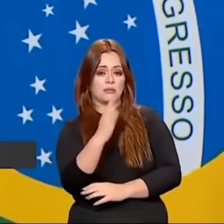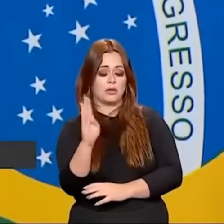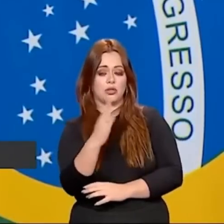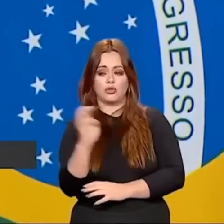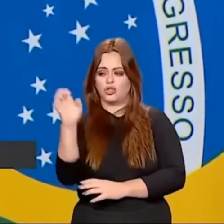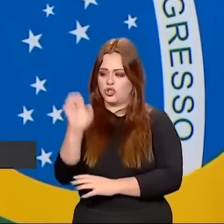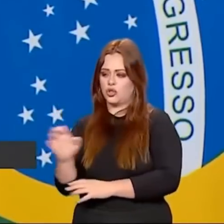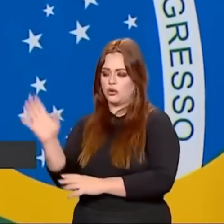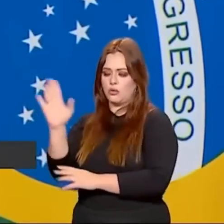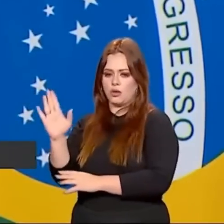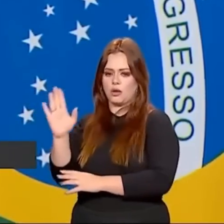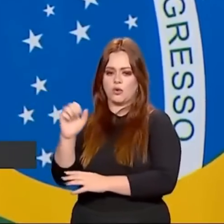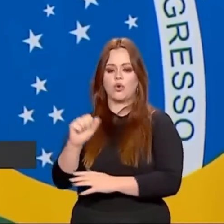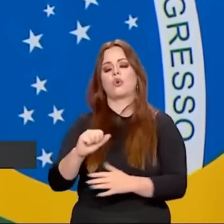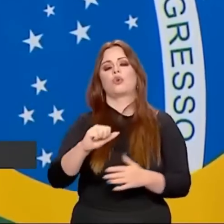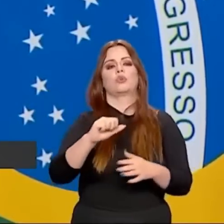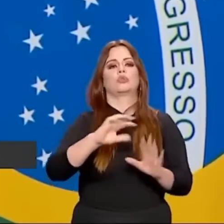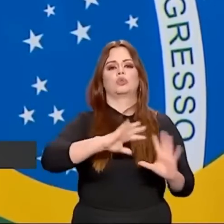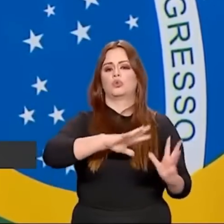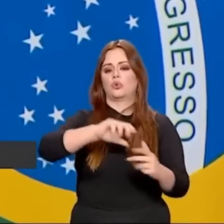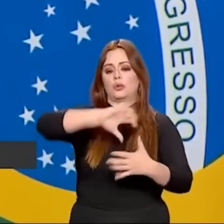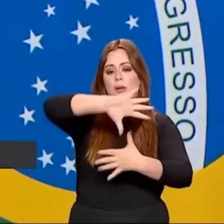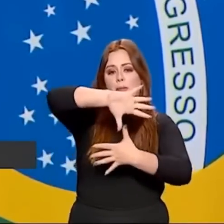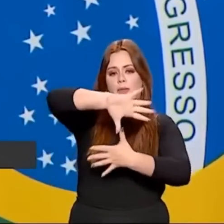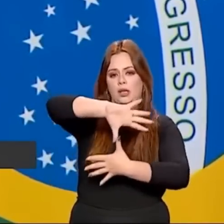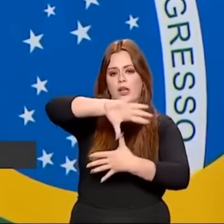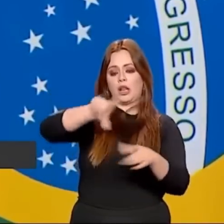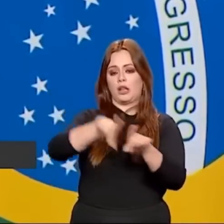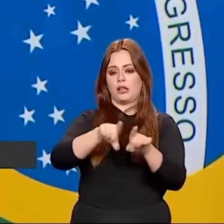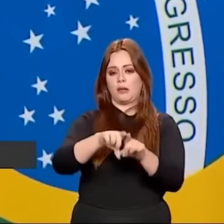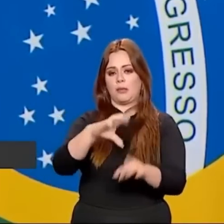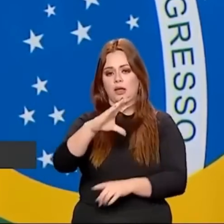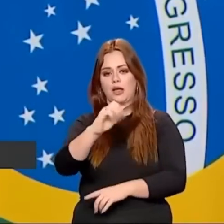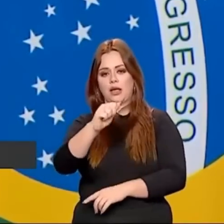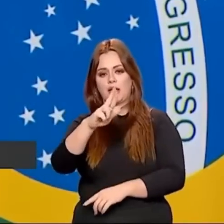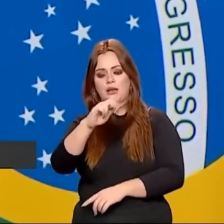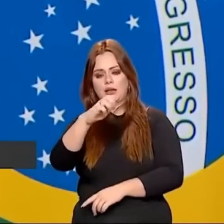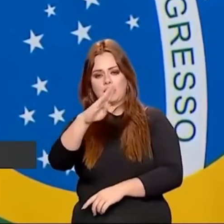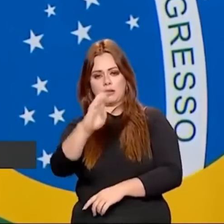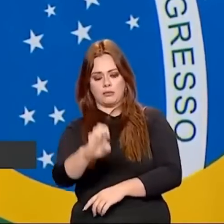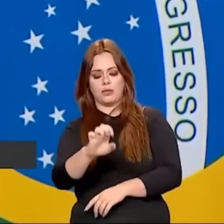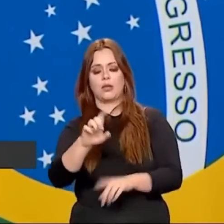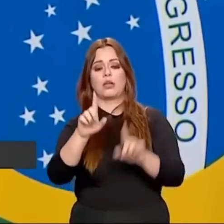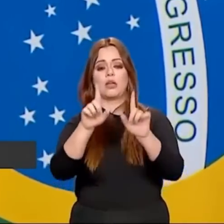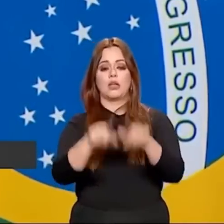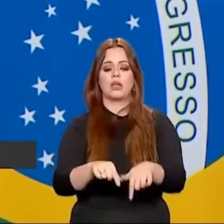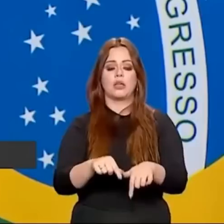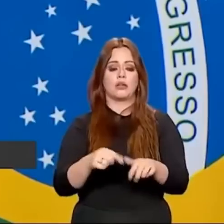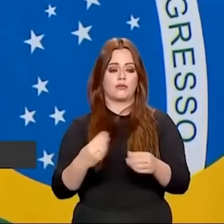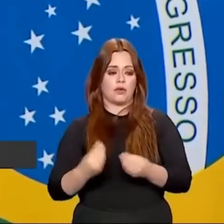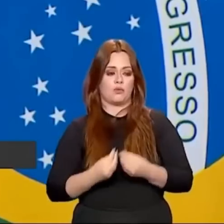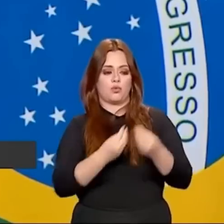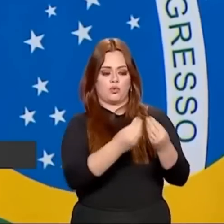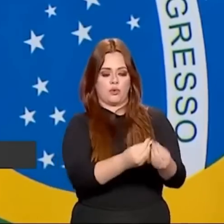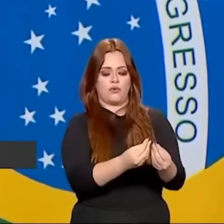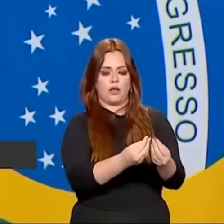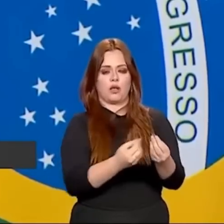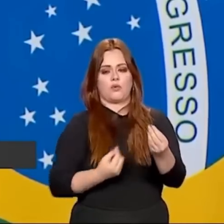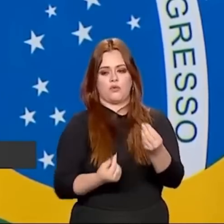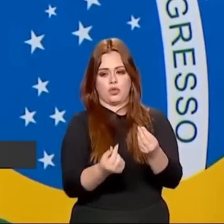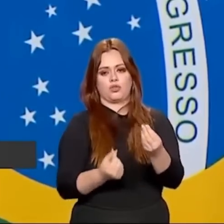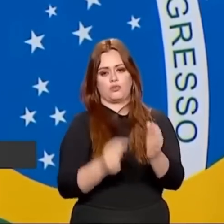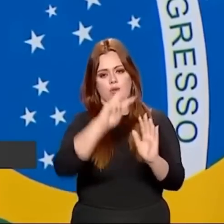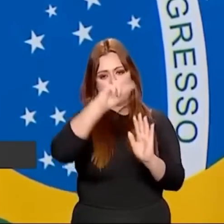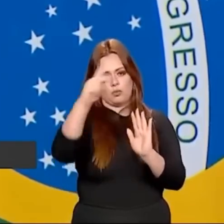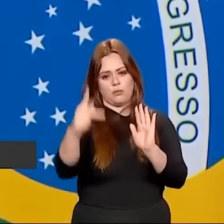na América Latina e no Caribe, e este é só o começo, porque isso vai ser complementado por investimento privado